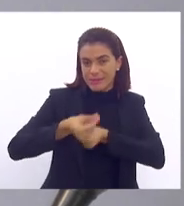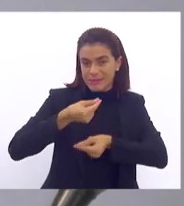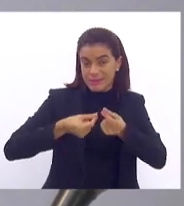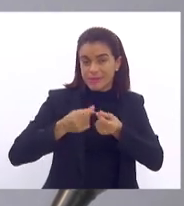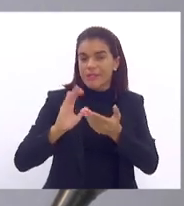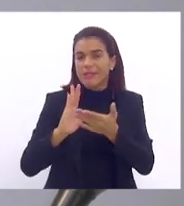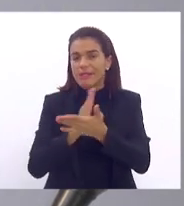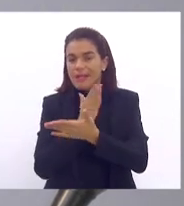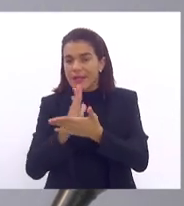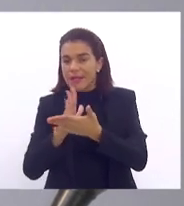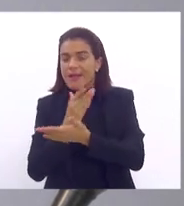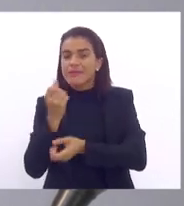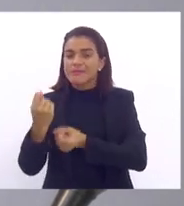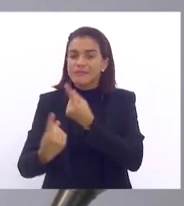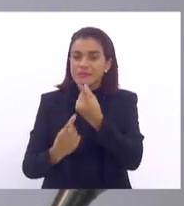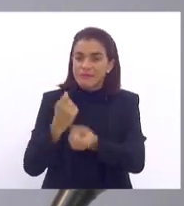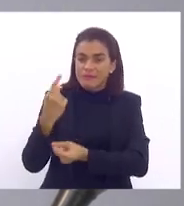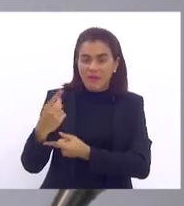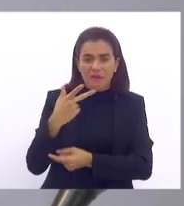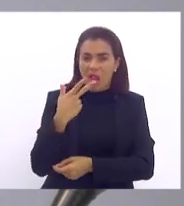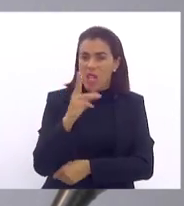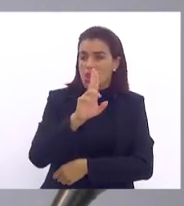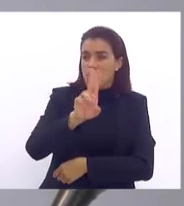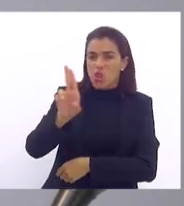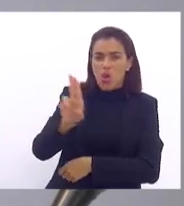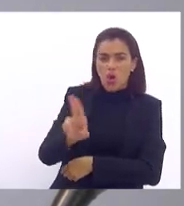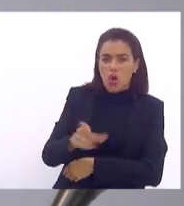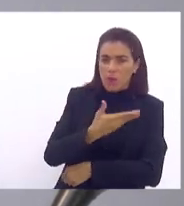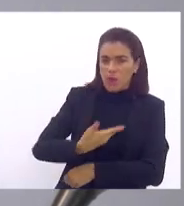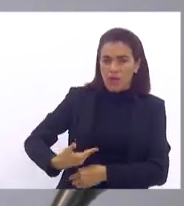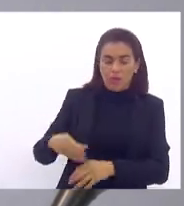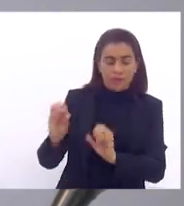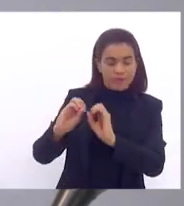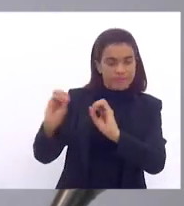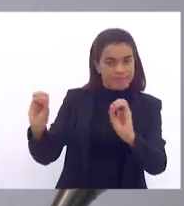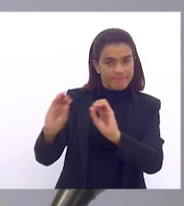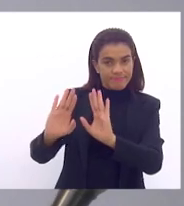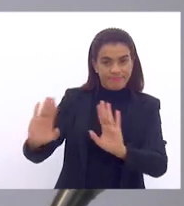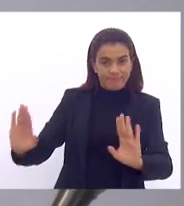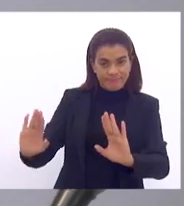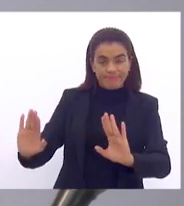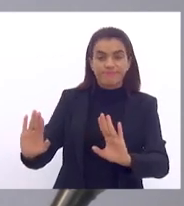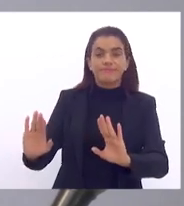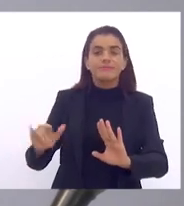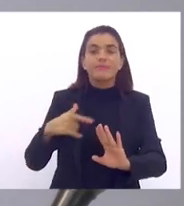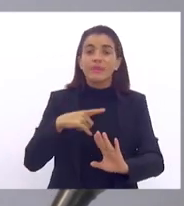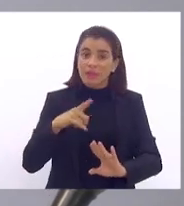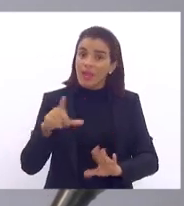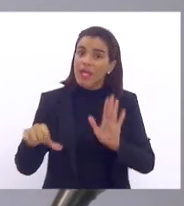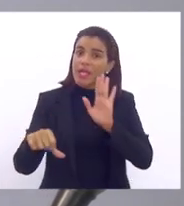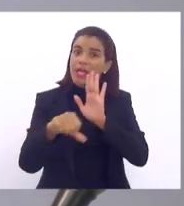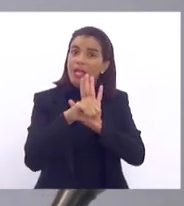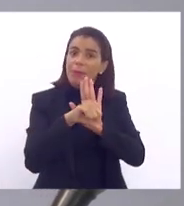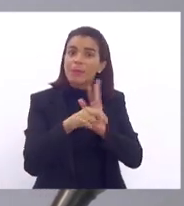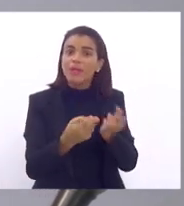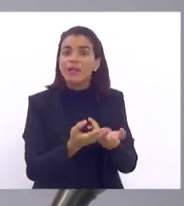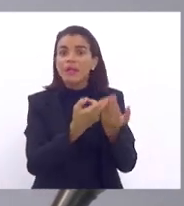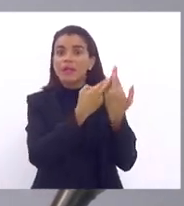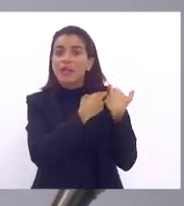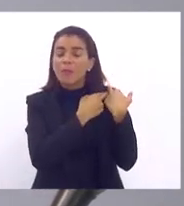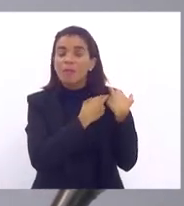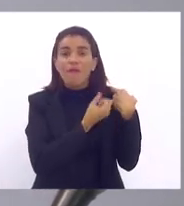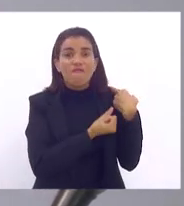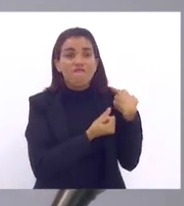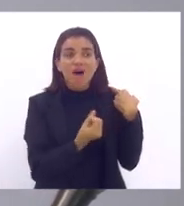muitas vezes sem nominar qualquer Governador comete crime de responsabilidade aos